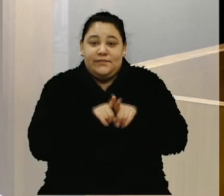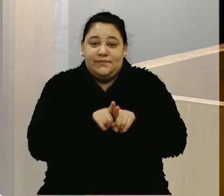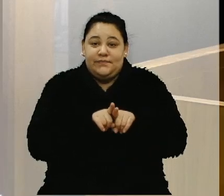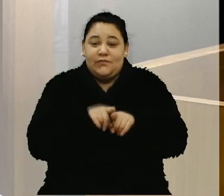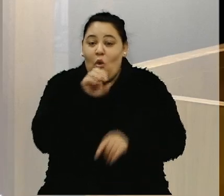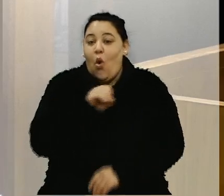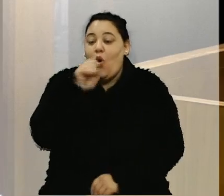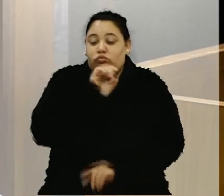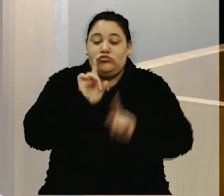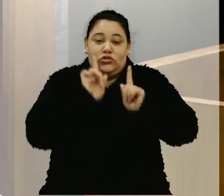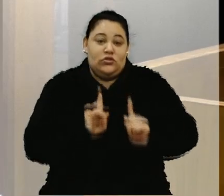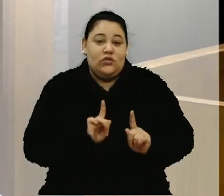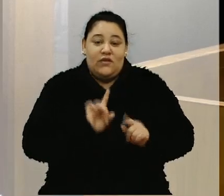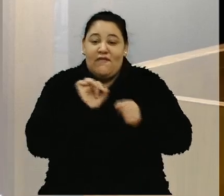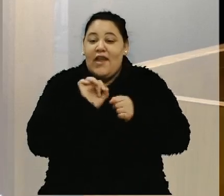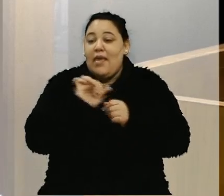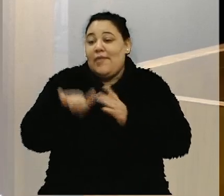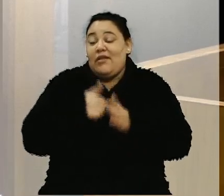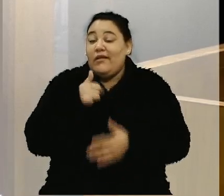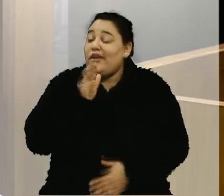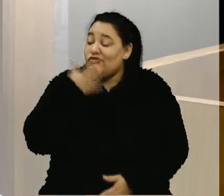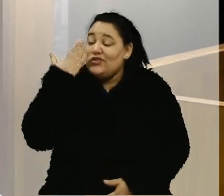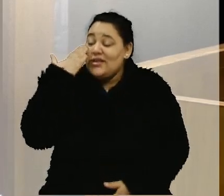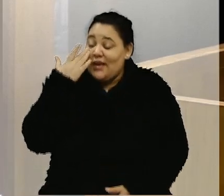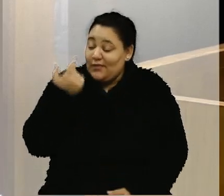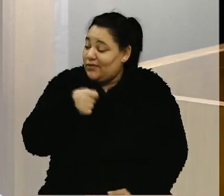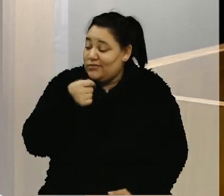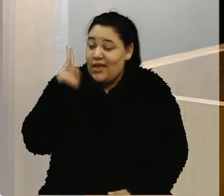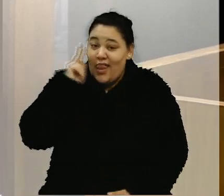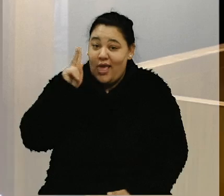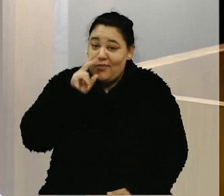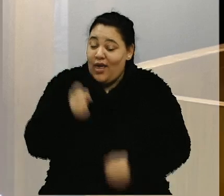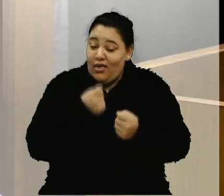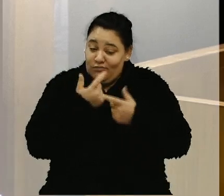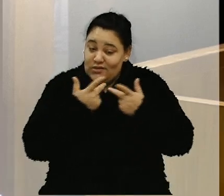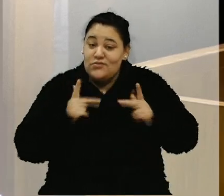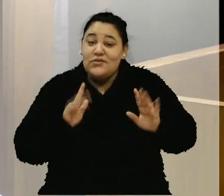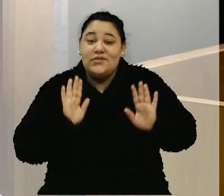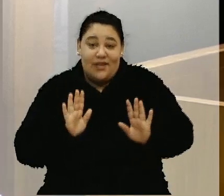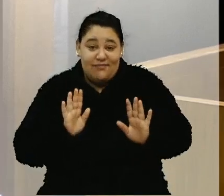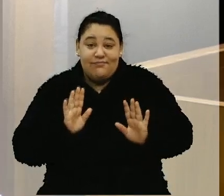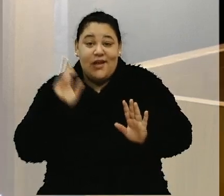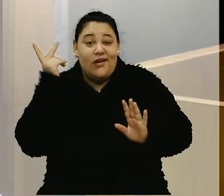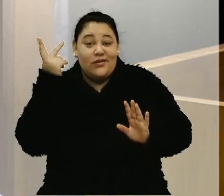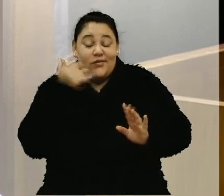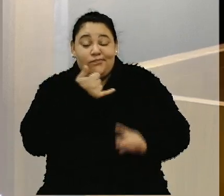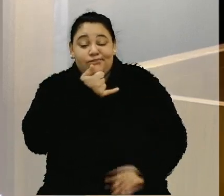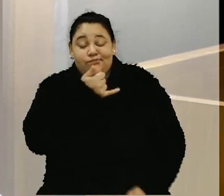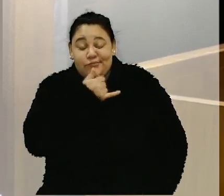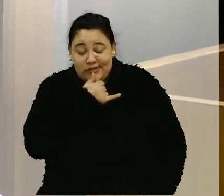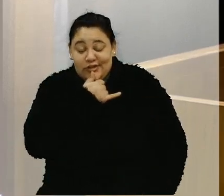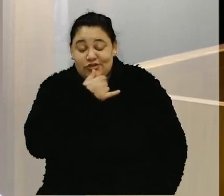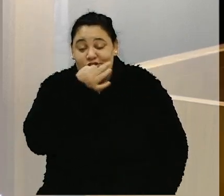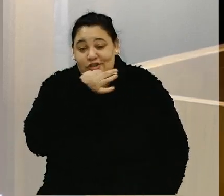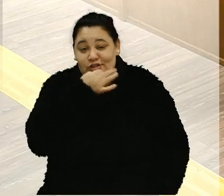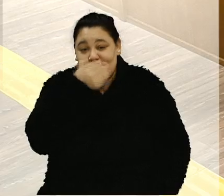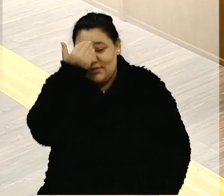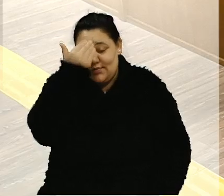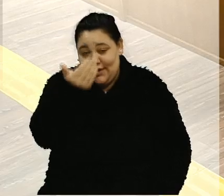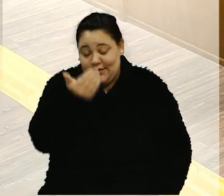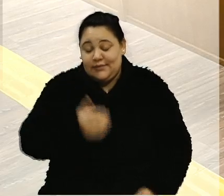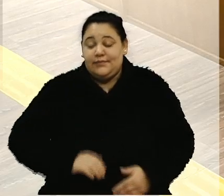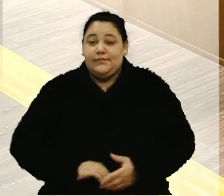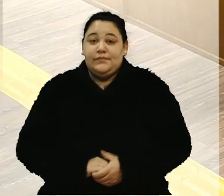muito melhor, e deu no que deu, né? A gente não precisa relembrar essa parte, essa história triste do capítulo da cidade. Obrigada.